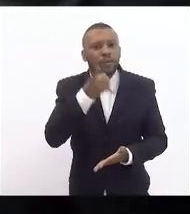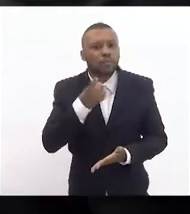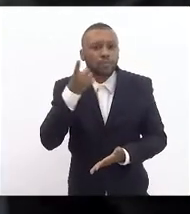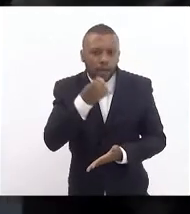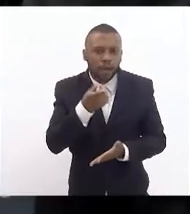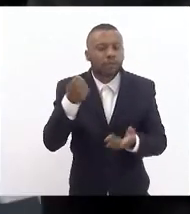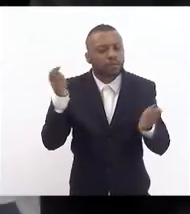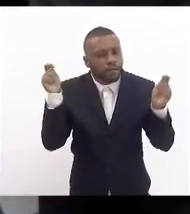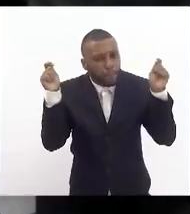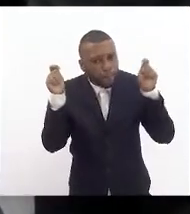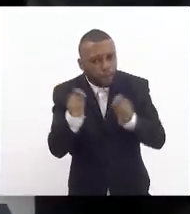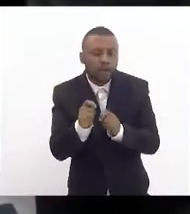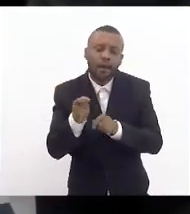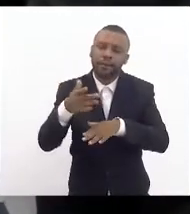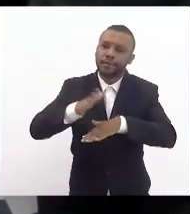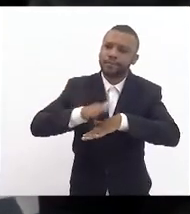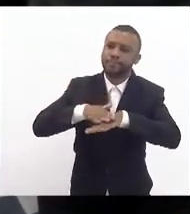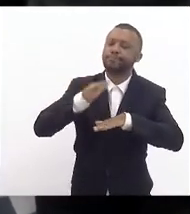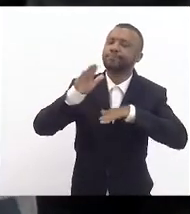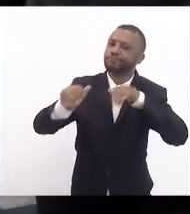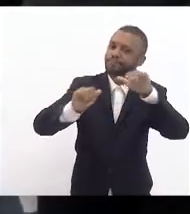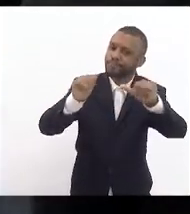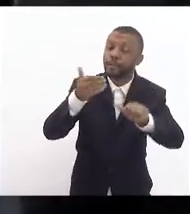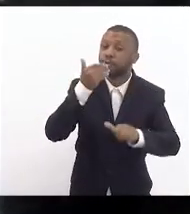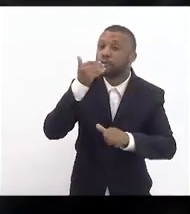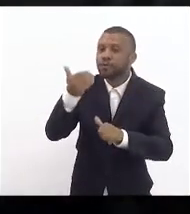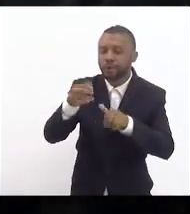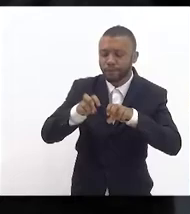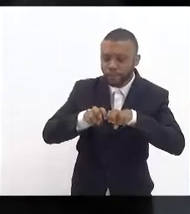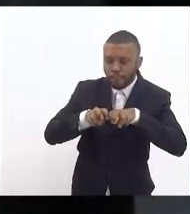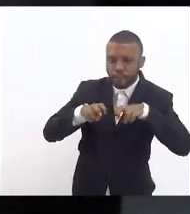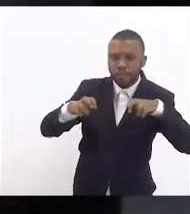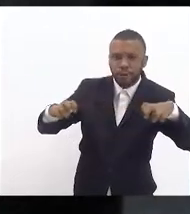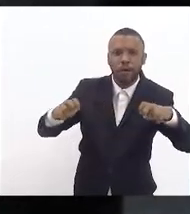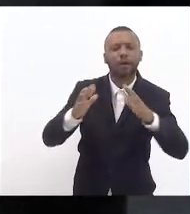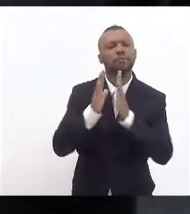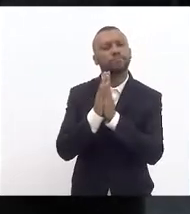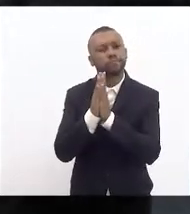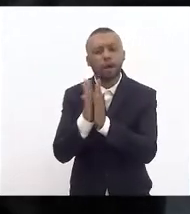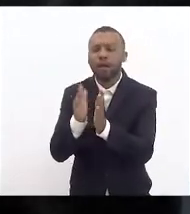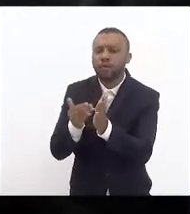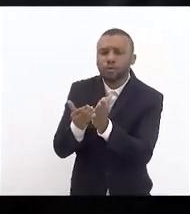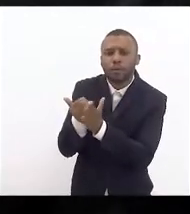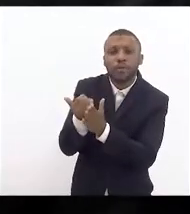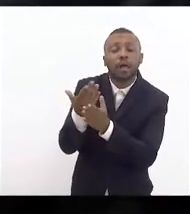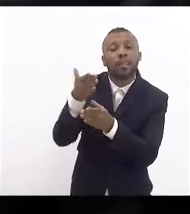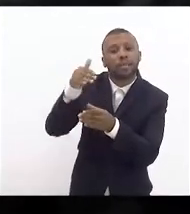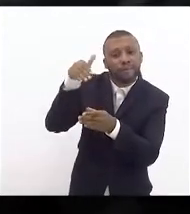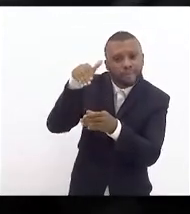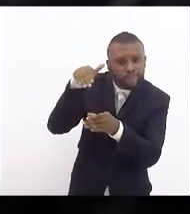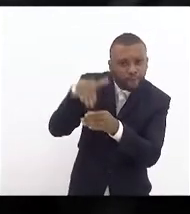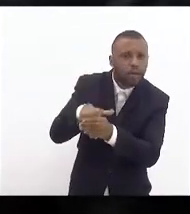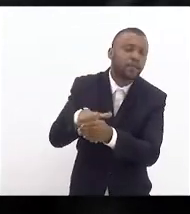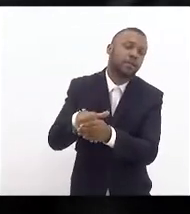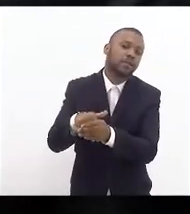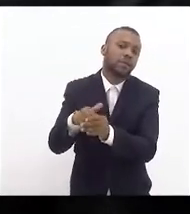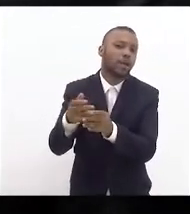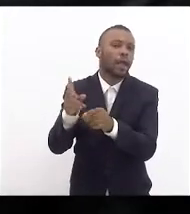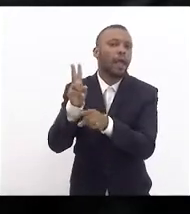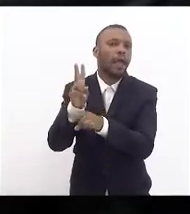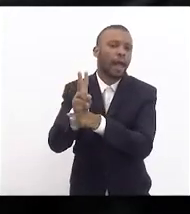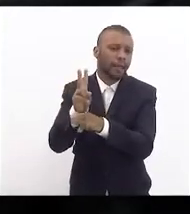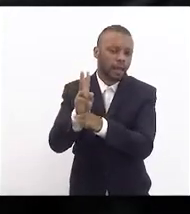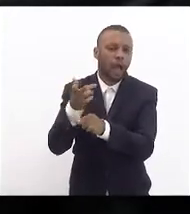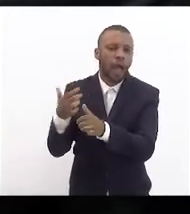pudesse acionar, pedir à mesa que pudesse colocar em votação e atender essa grande